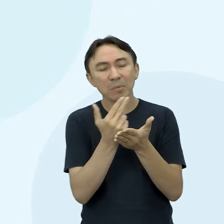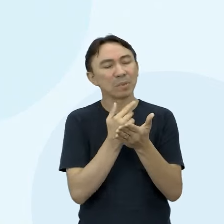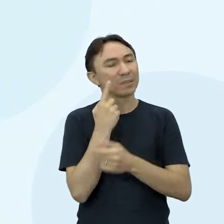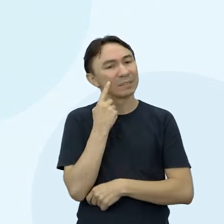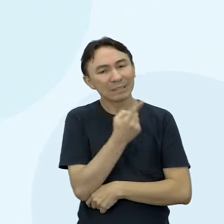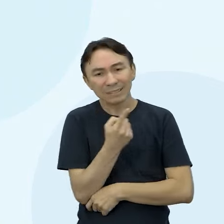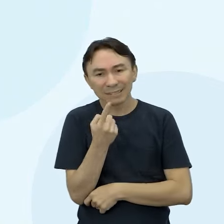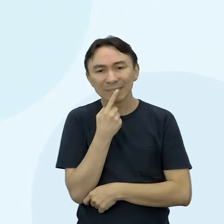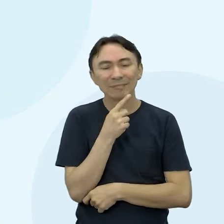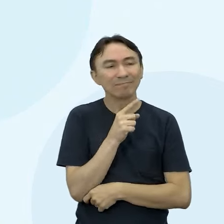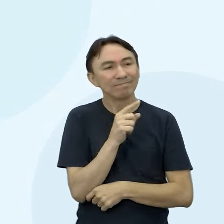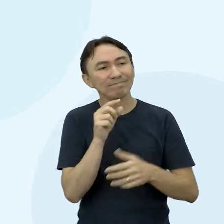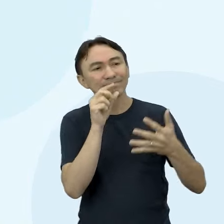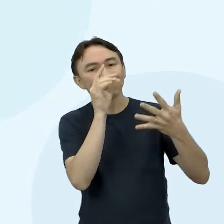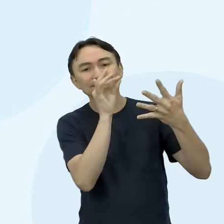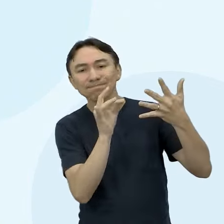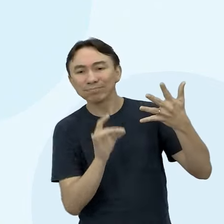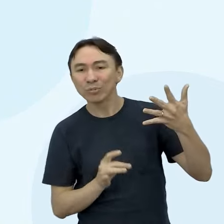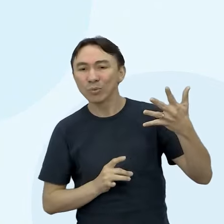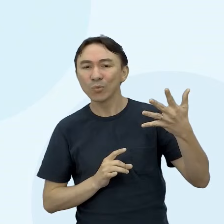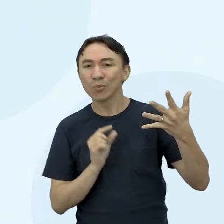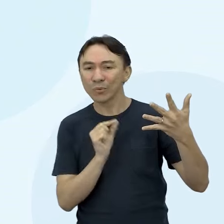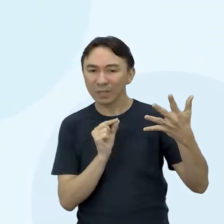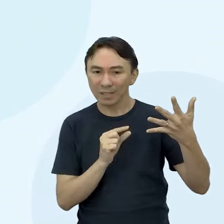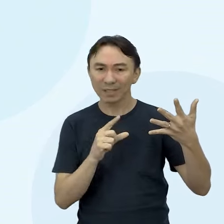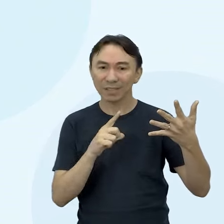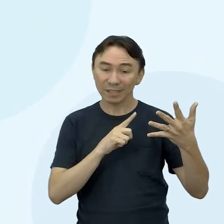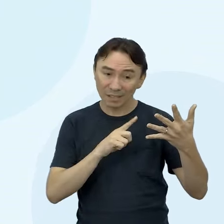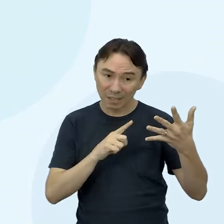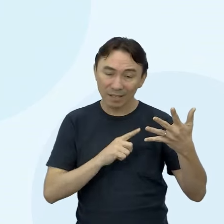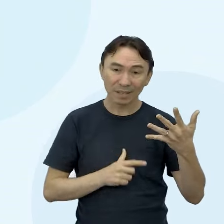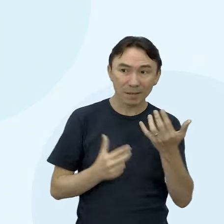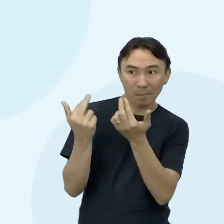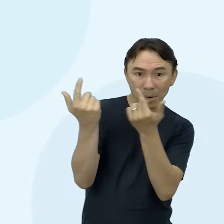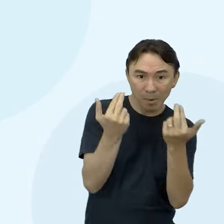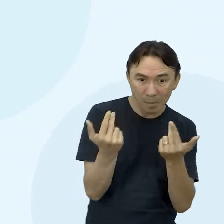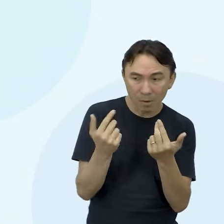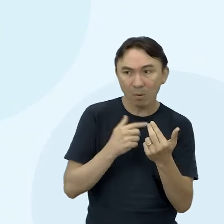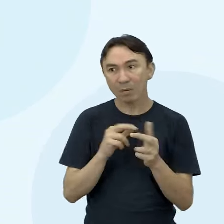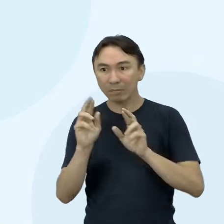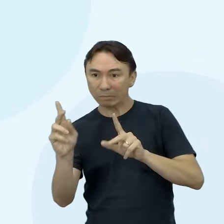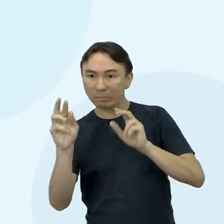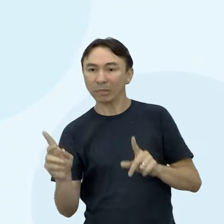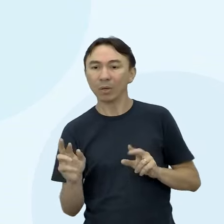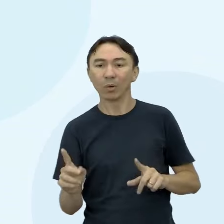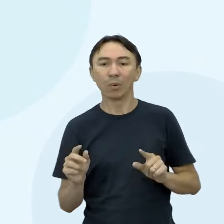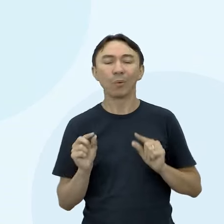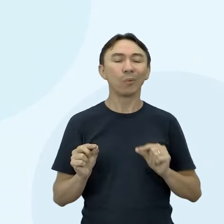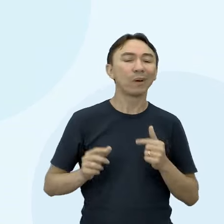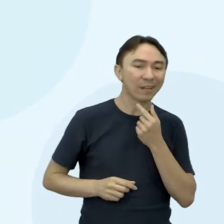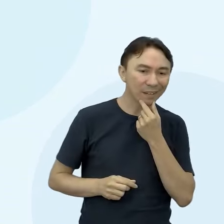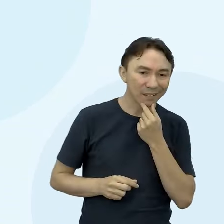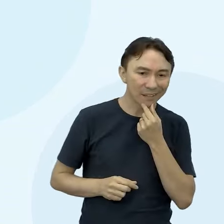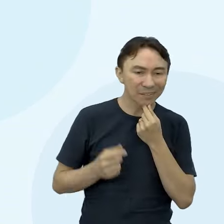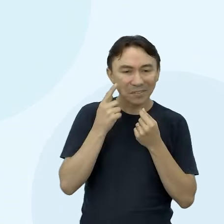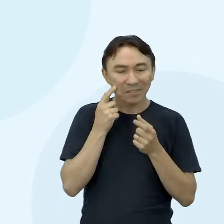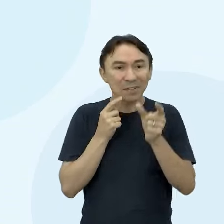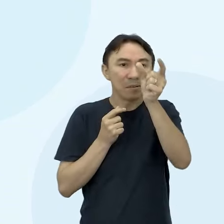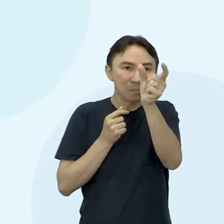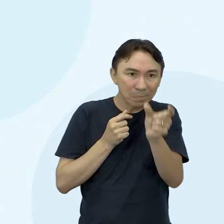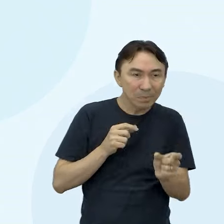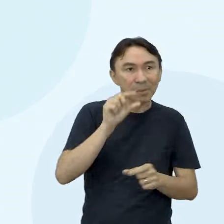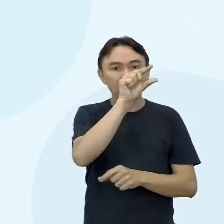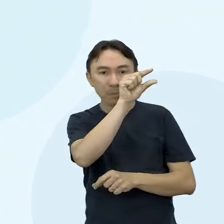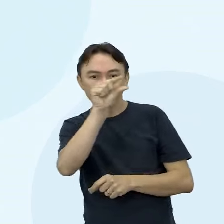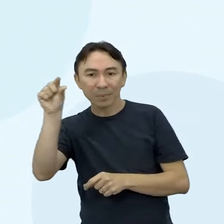em comum e o que diferencia a imagem como um todo. E quando você olha as colunas e as